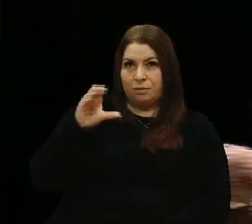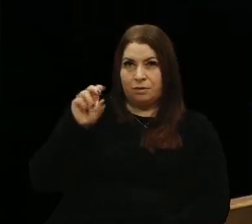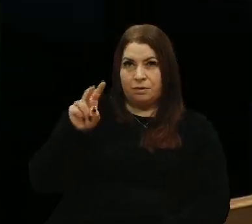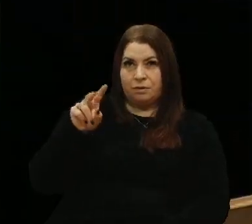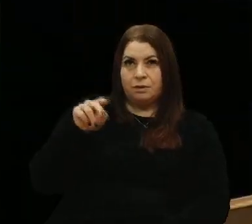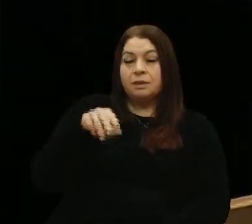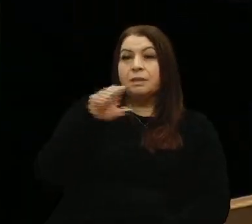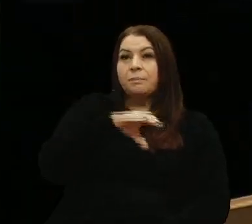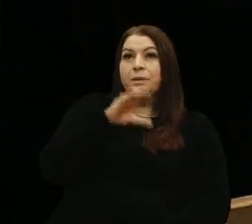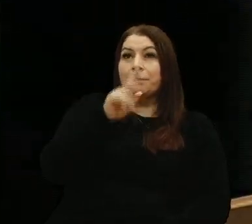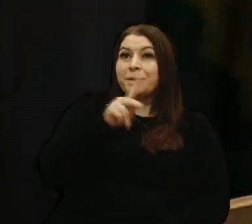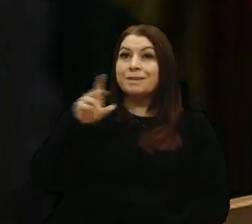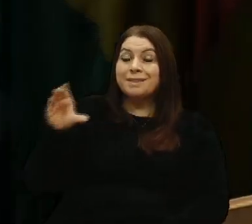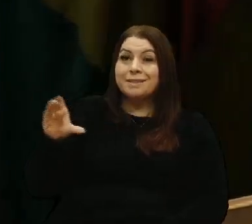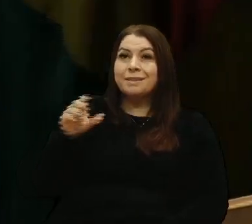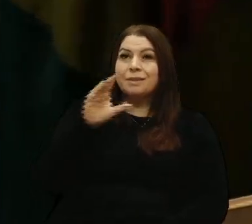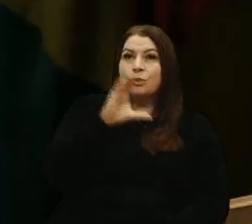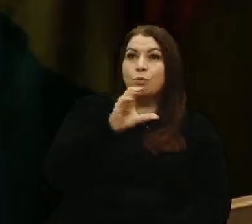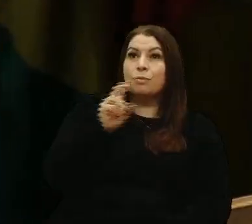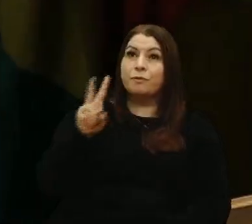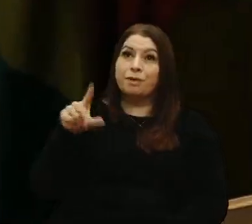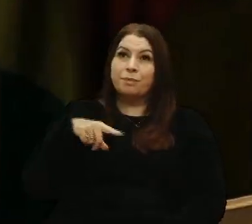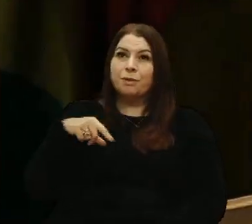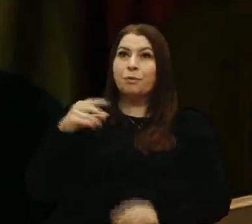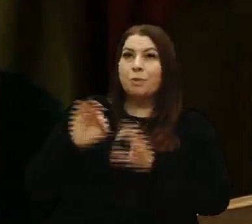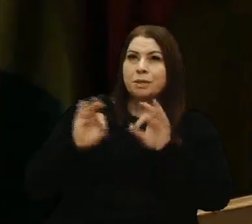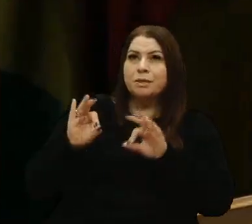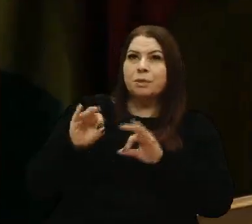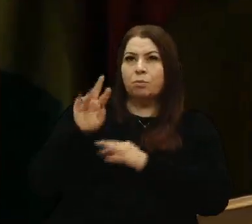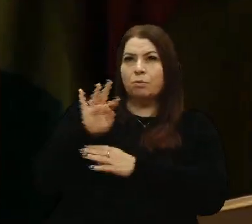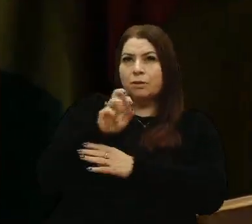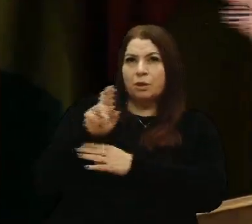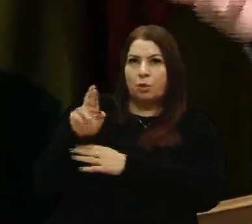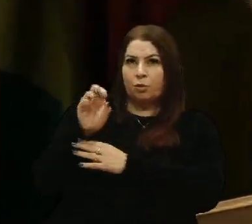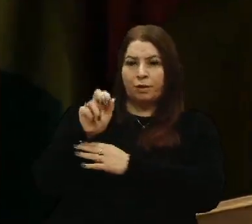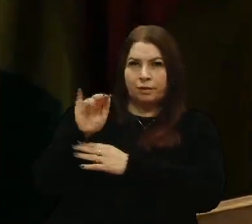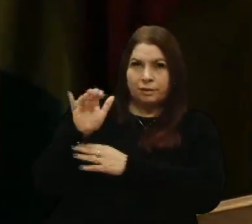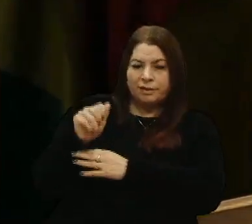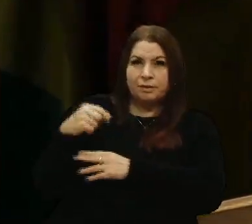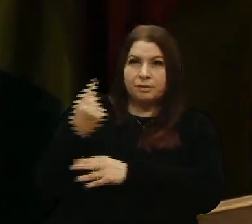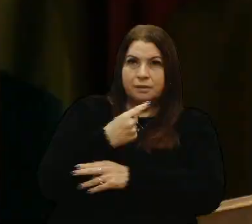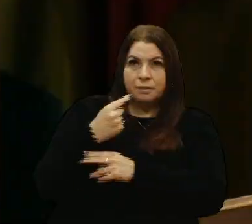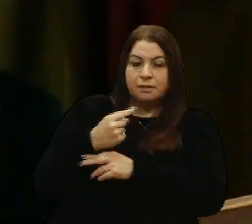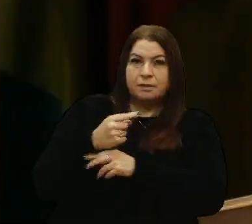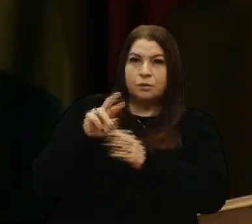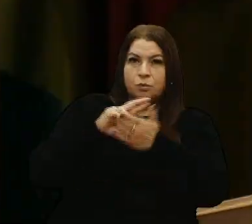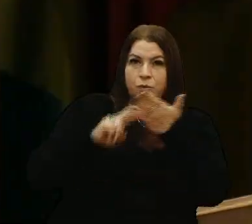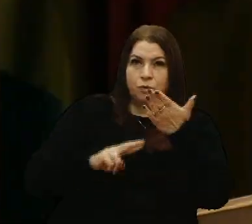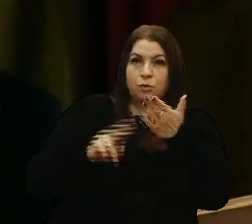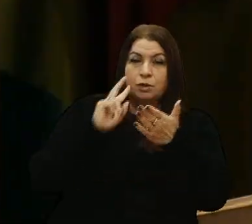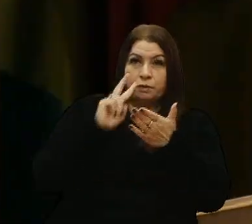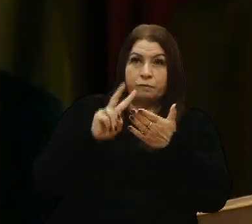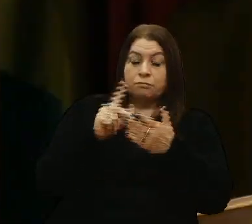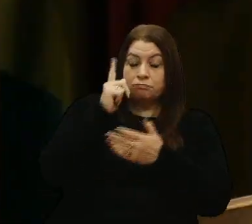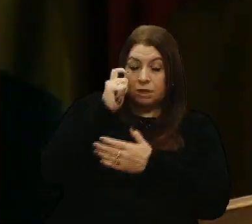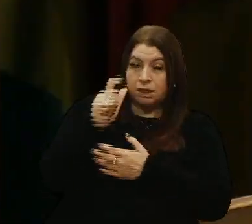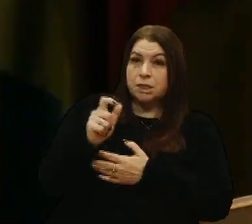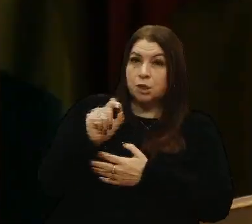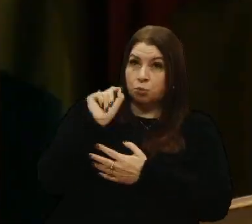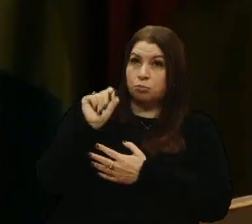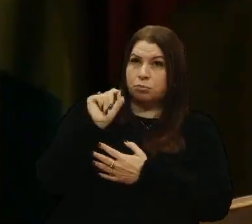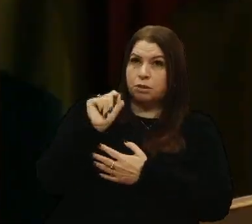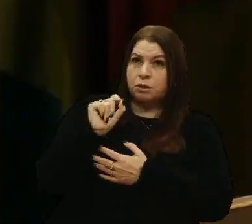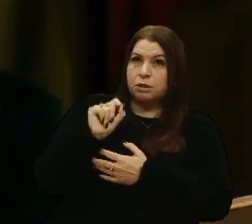PCC, Comando Vermelho e o PCC, como organizações terroristas. Eu li o relatório, porque fiquei profundamente interessado qual era a concepção